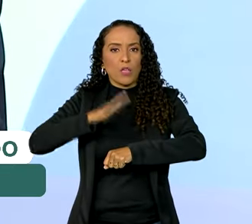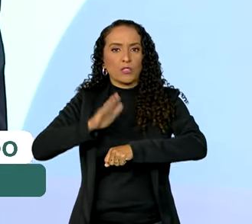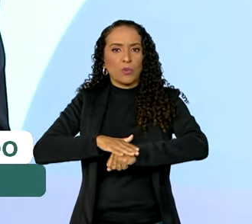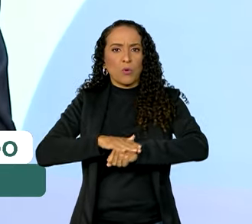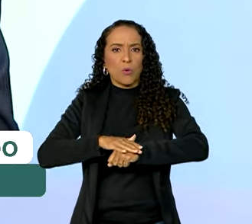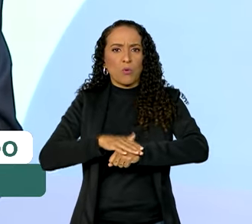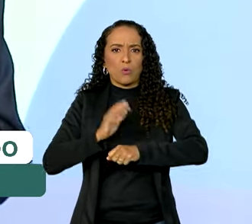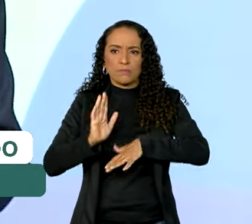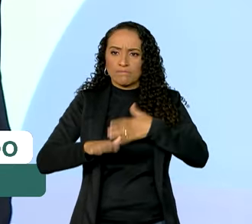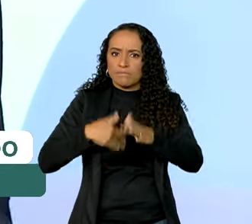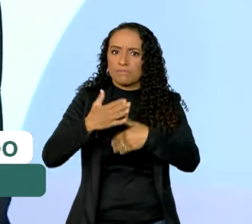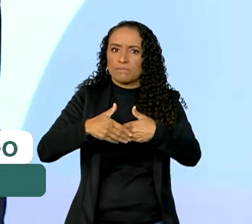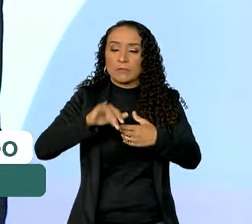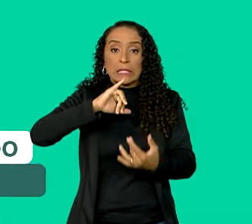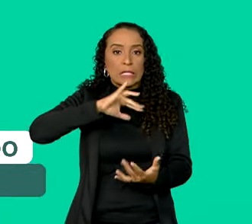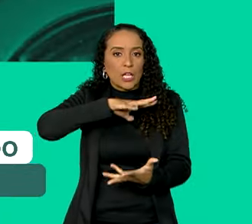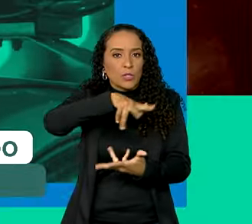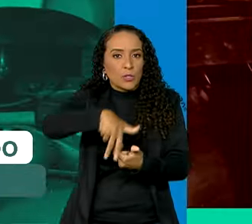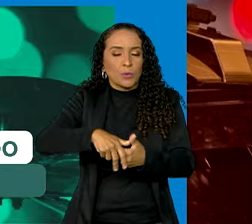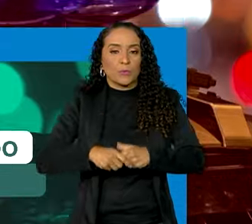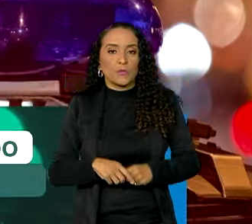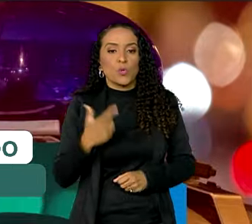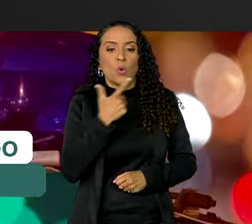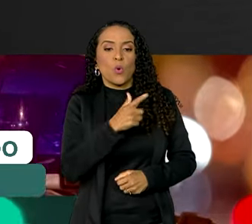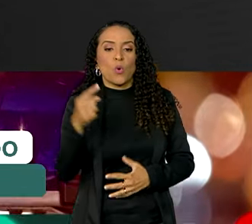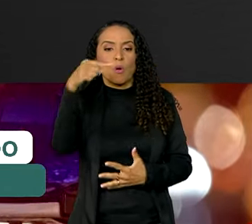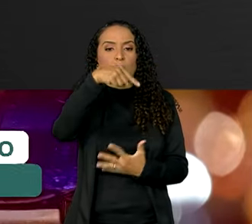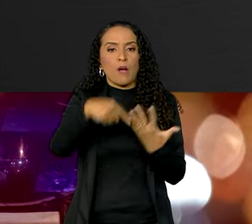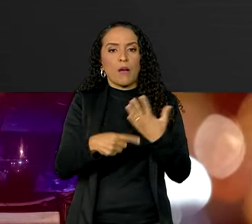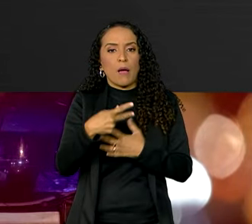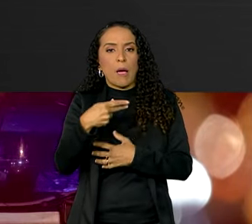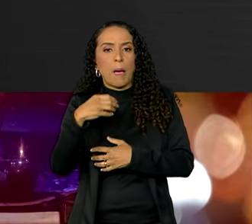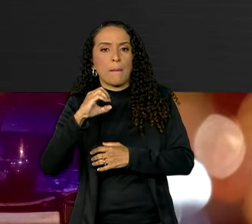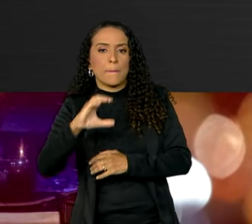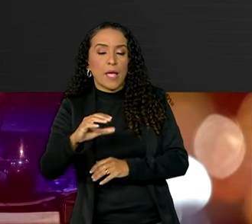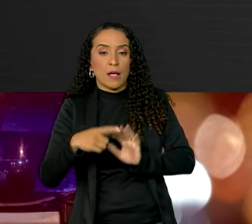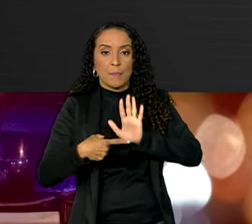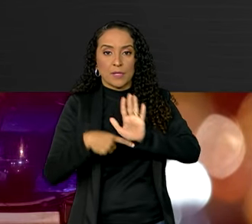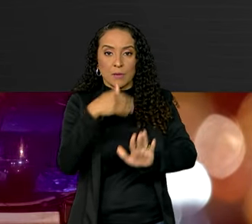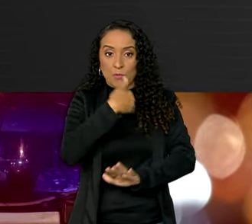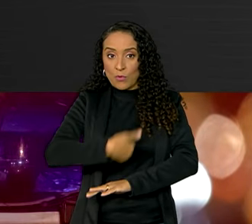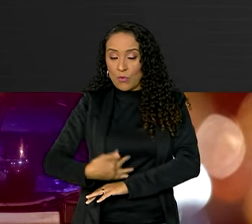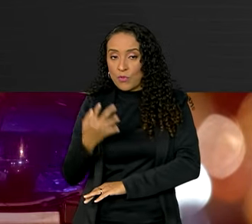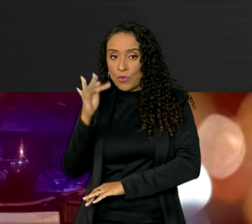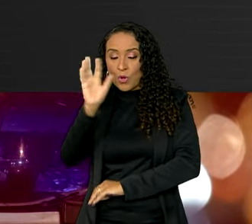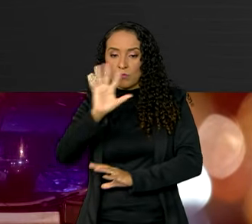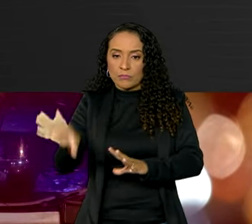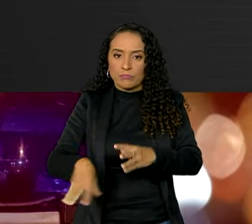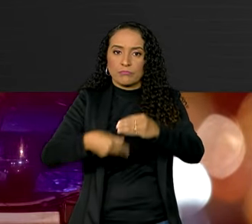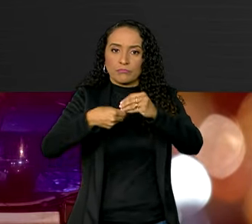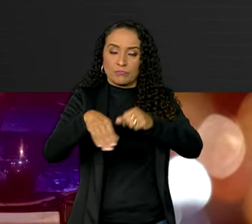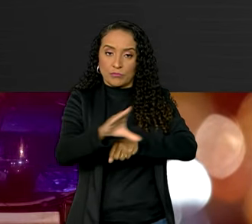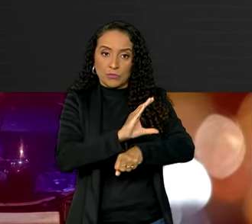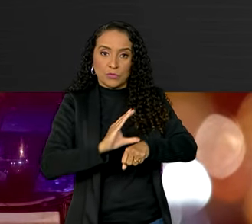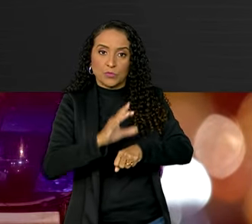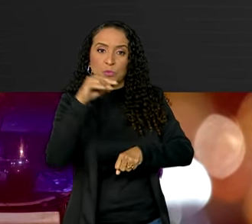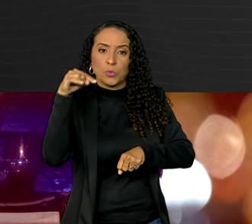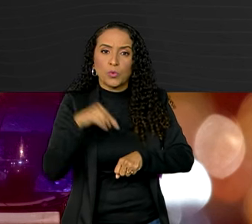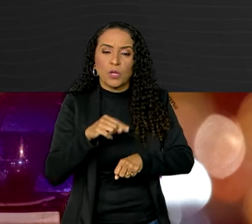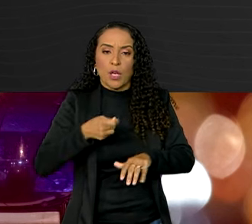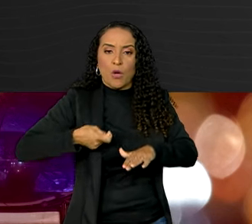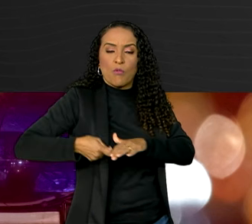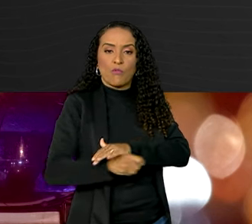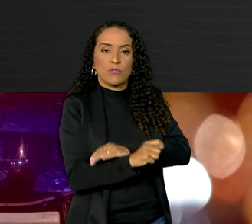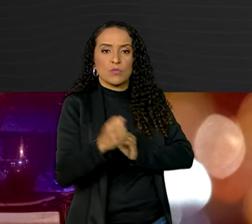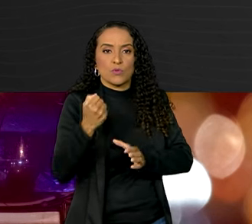muita desenvoltura no plano internacional. Outro ponto da PEC apresentada pelo governo federal é incluir na Constituição o Fundo